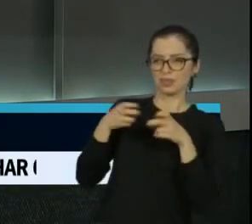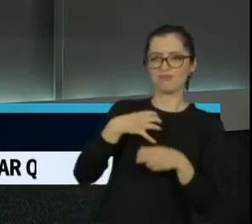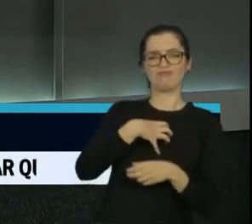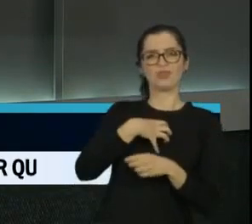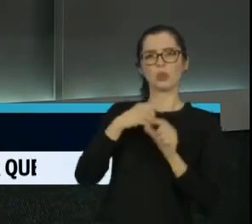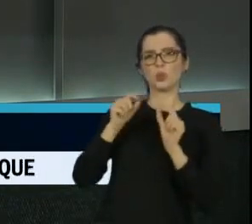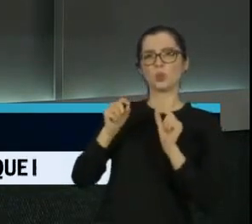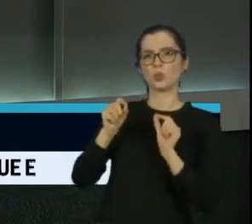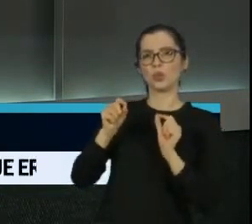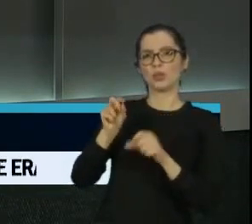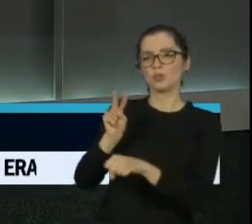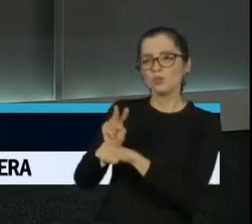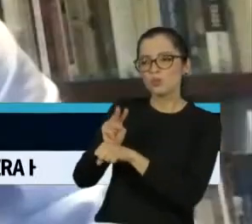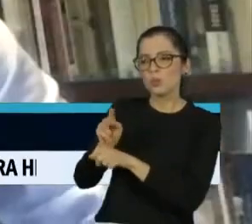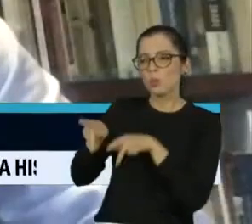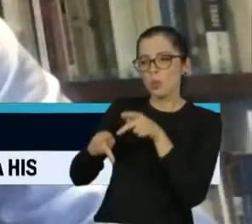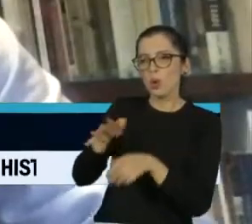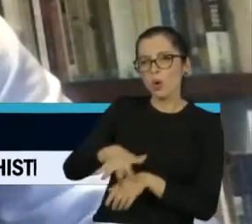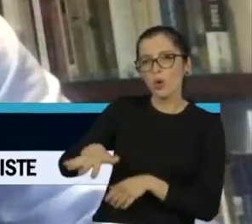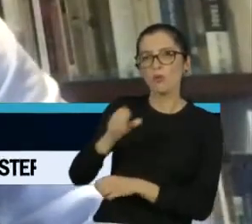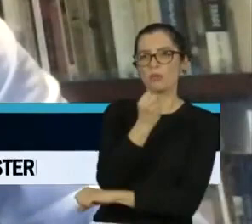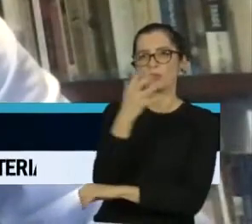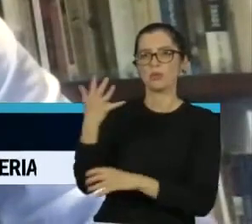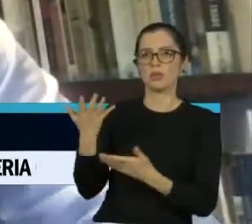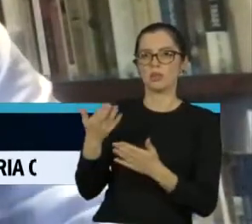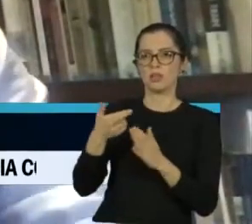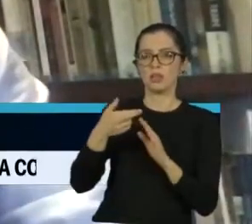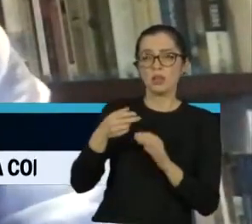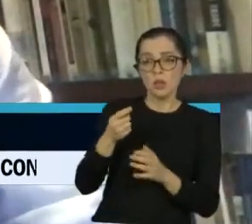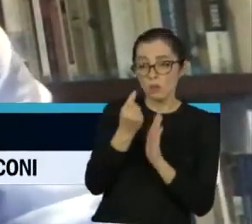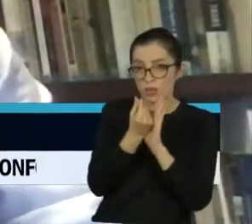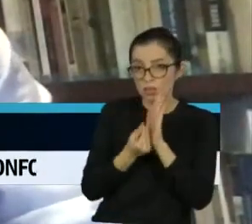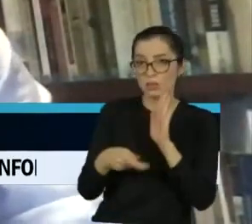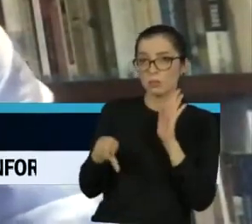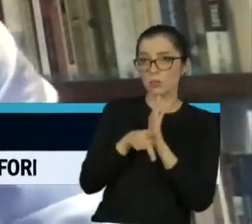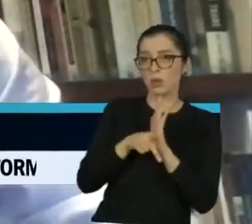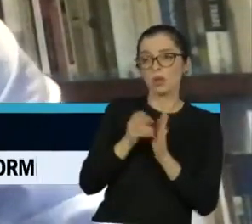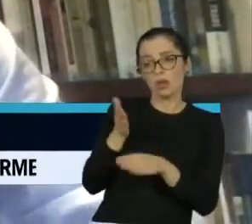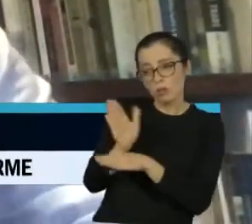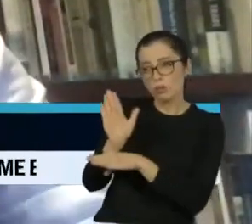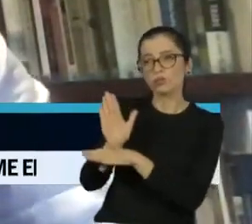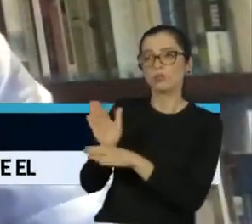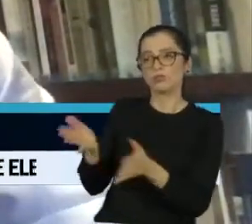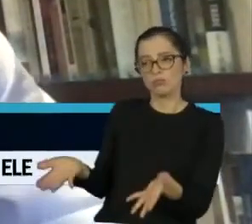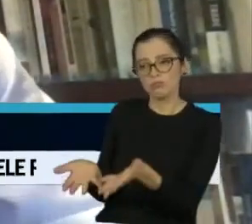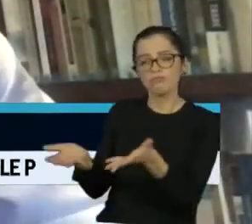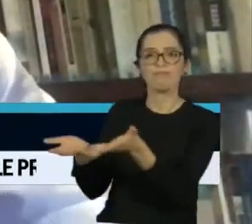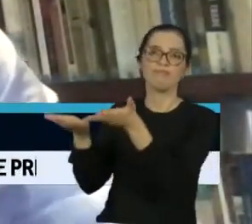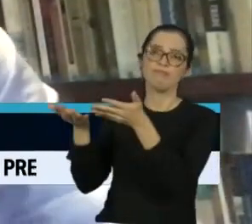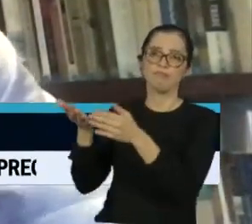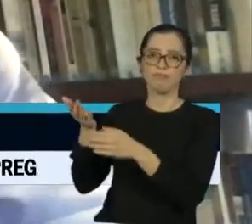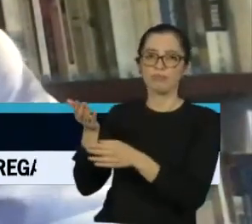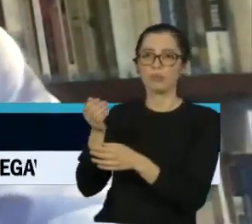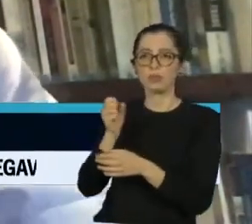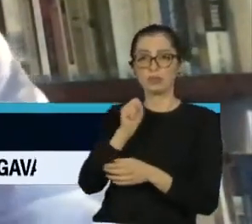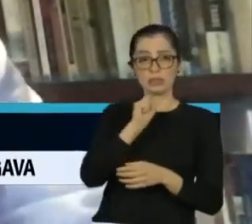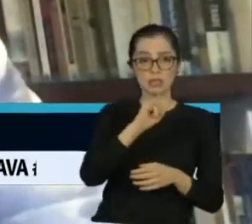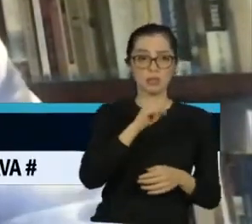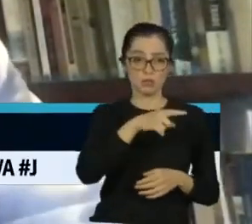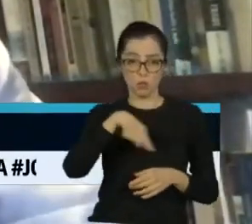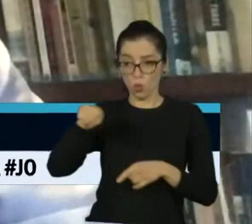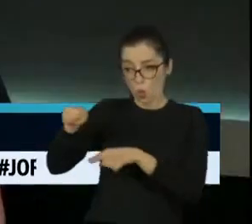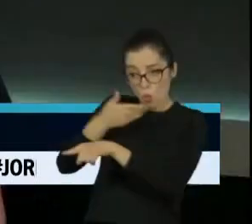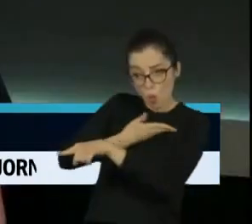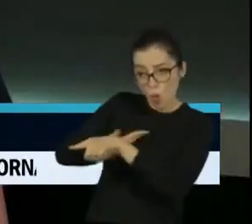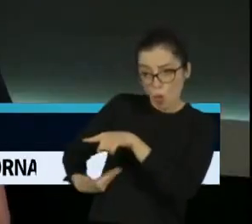E nós, no setor financeiro, pretendemos dar a nossa contribuição. Então, informando ao governo dos passos que